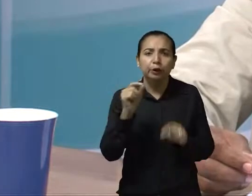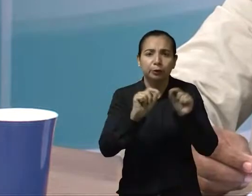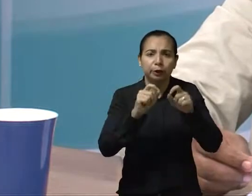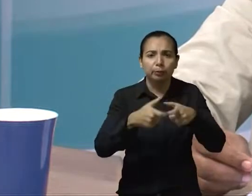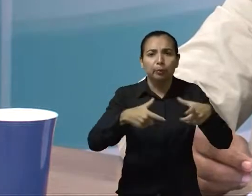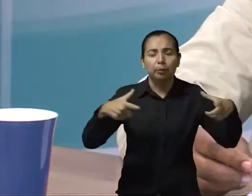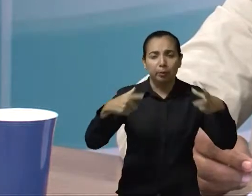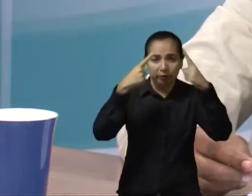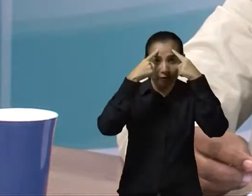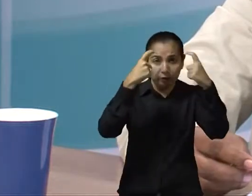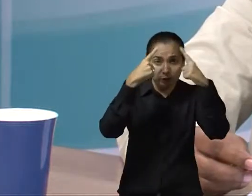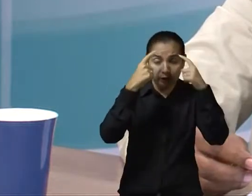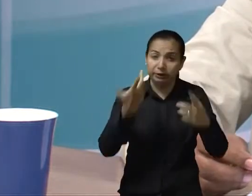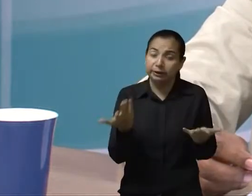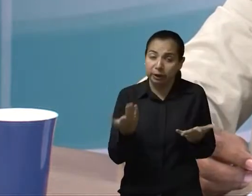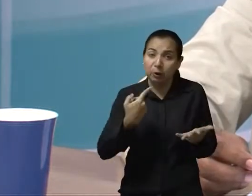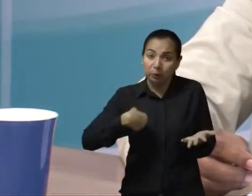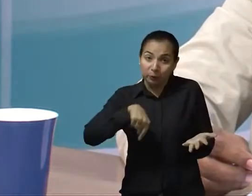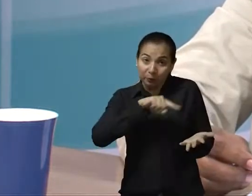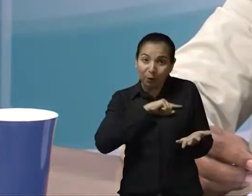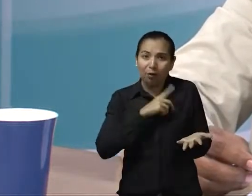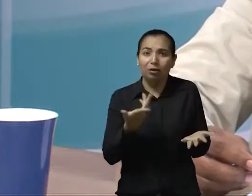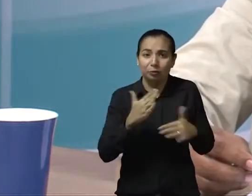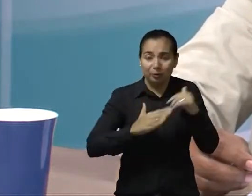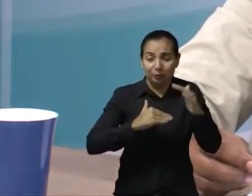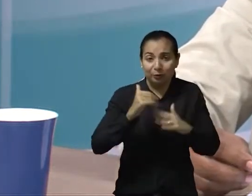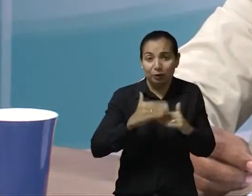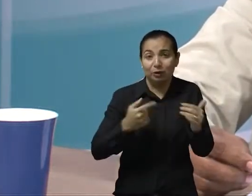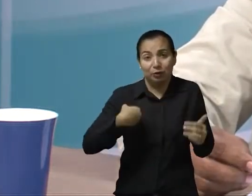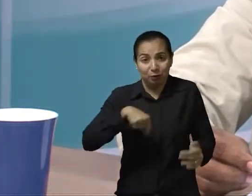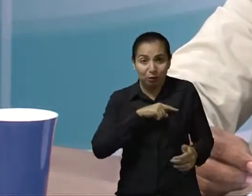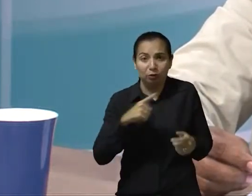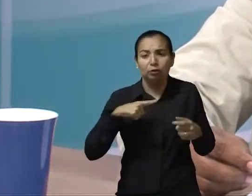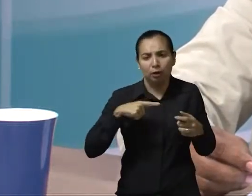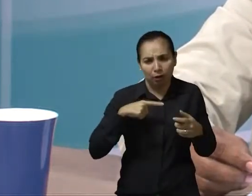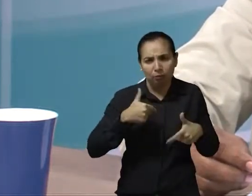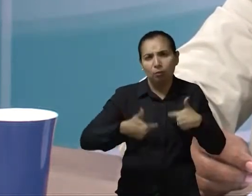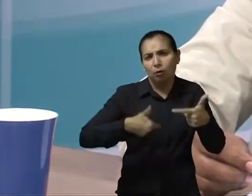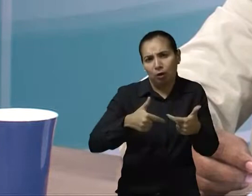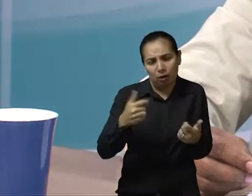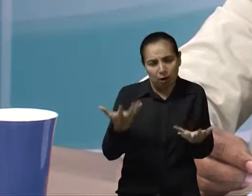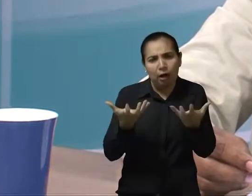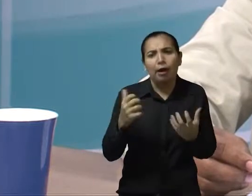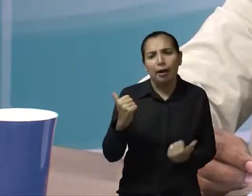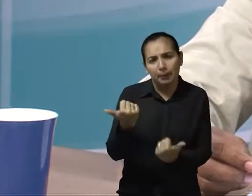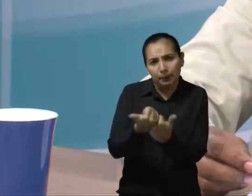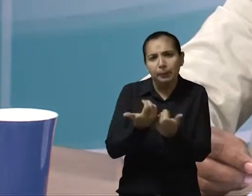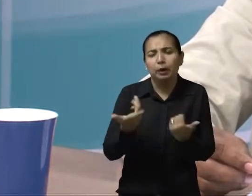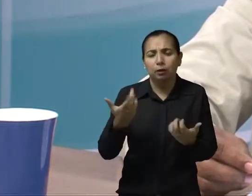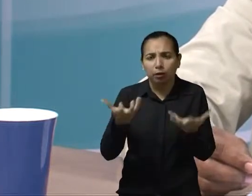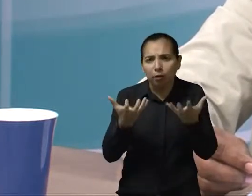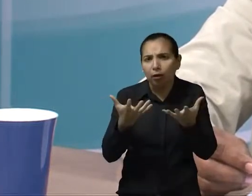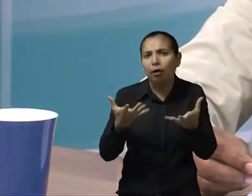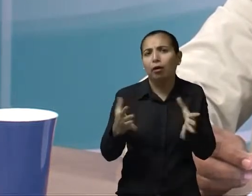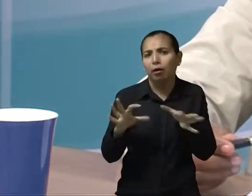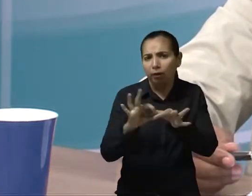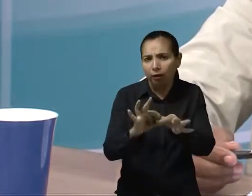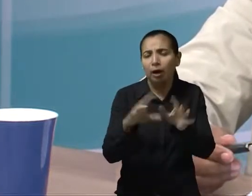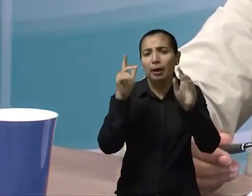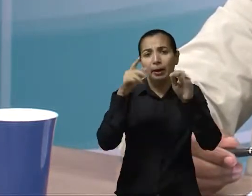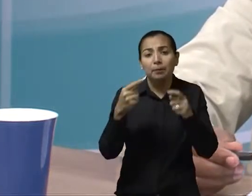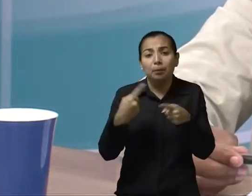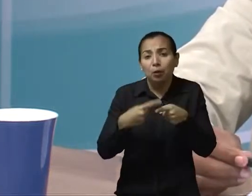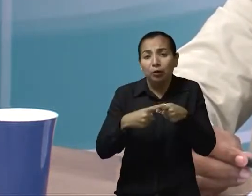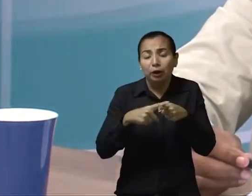fica aguardando e está sempre pronto a colaborar com toda a efetivação de medidas que busquem a paz social, porque